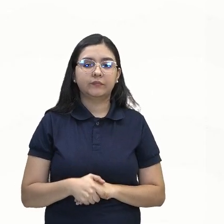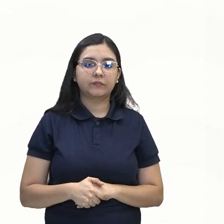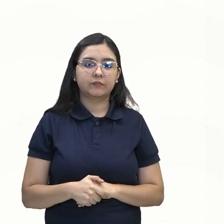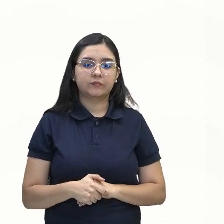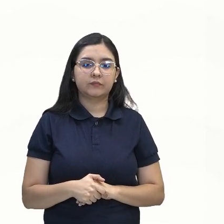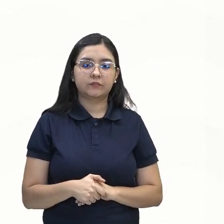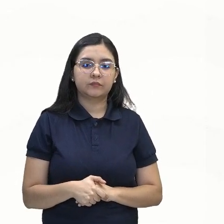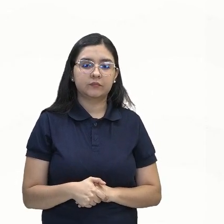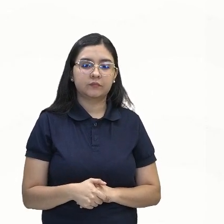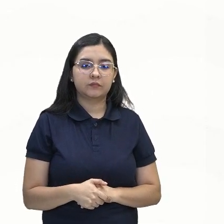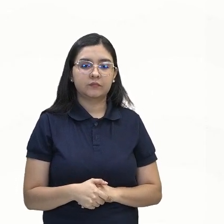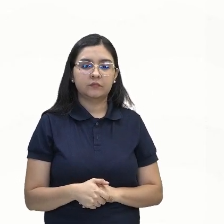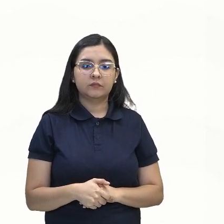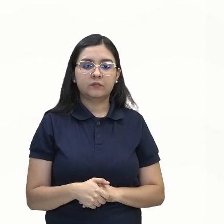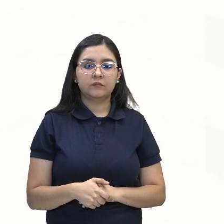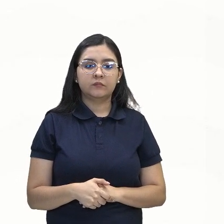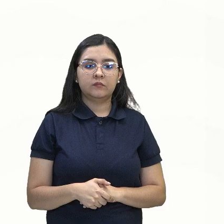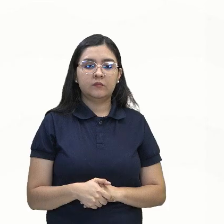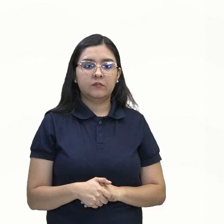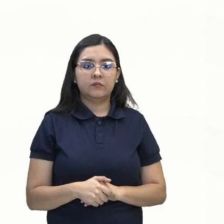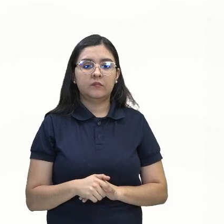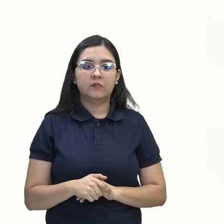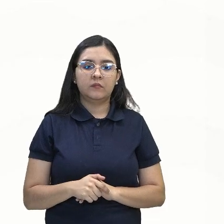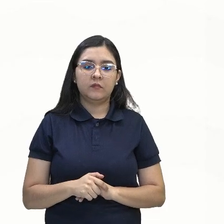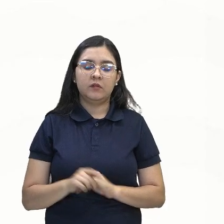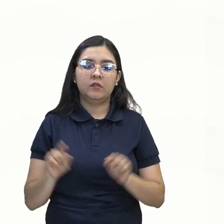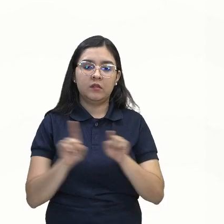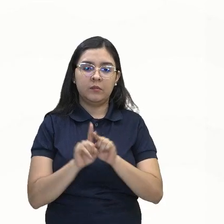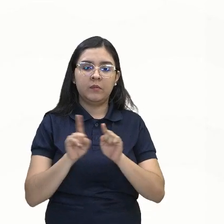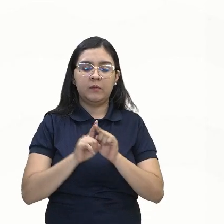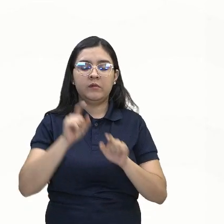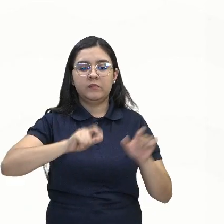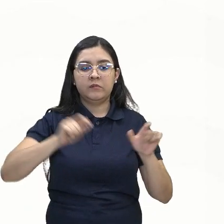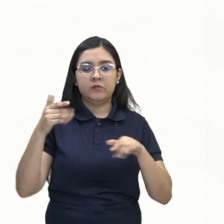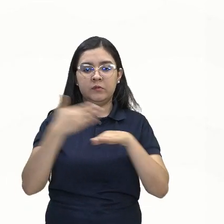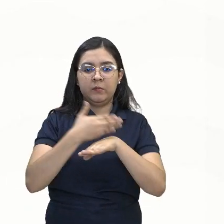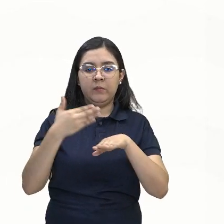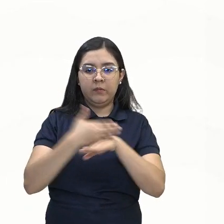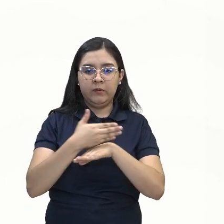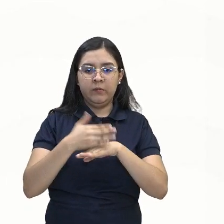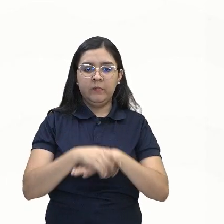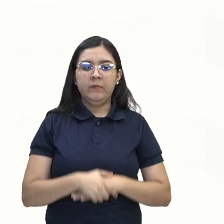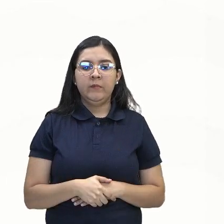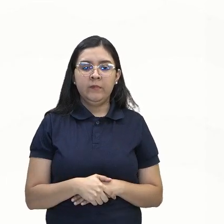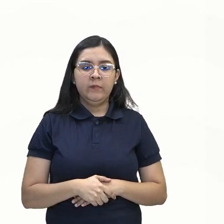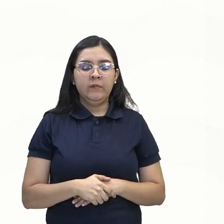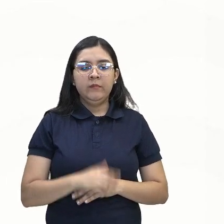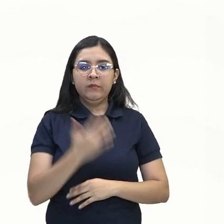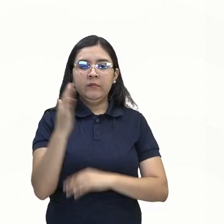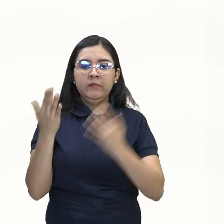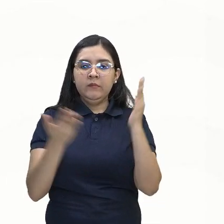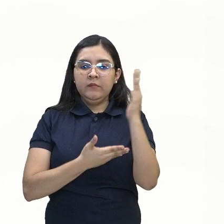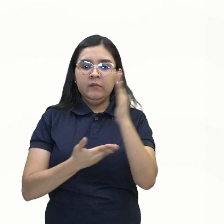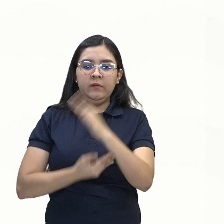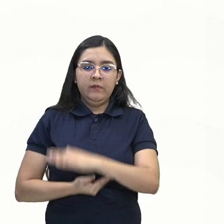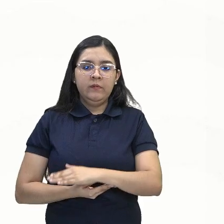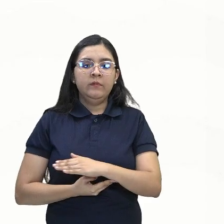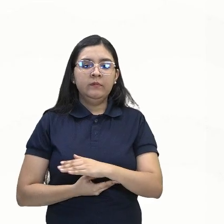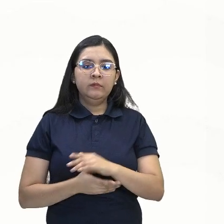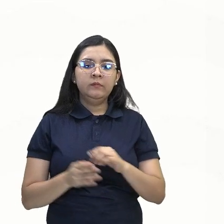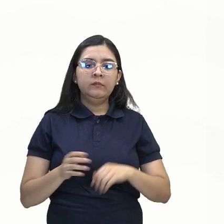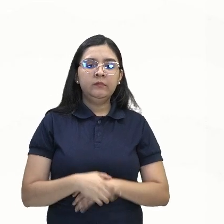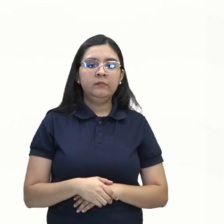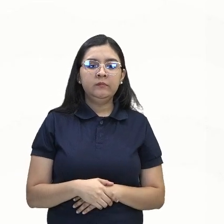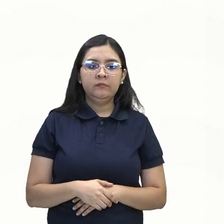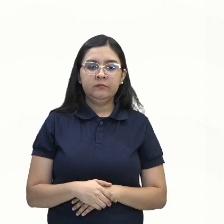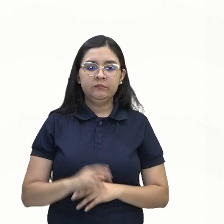Para engajar público, deforestation is alarming, isn't it? A derrubada de árvores ou desmatamento é alarmante, não